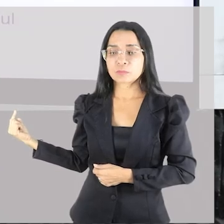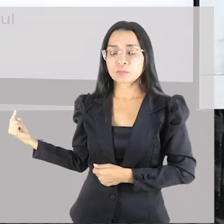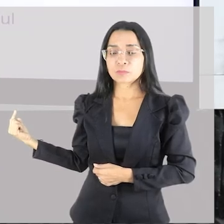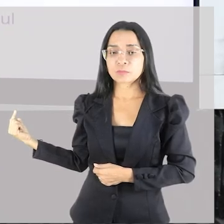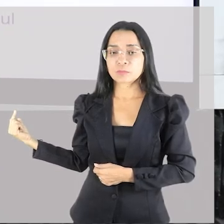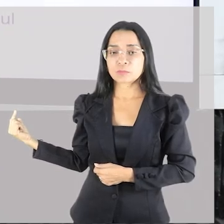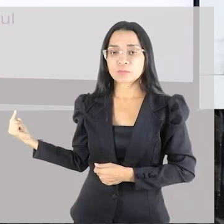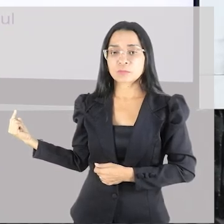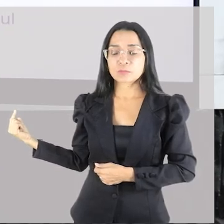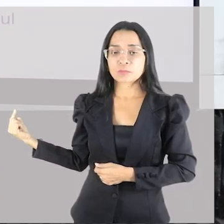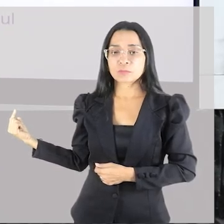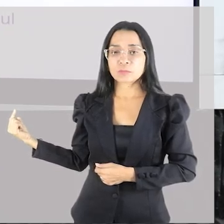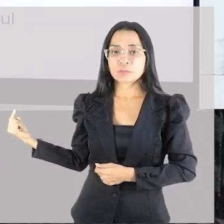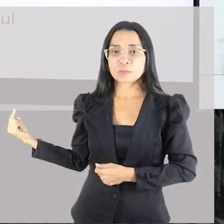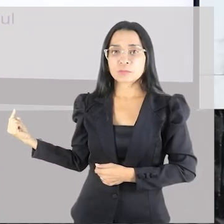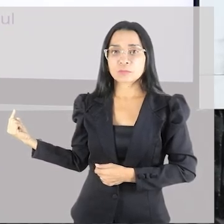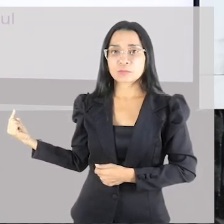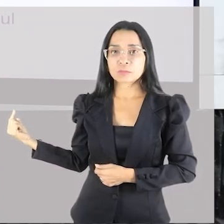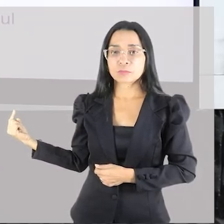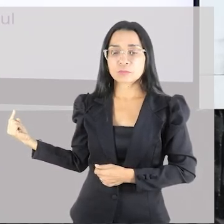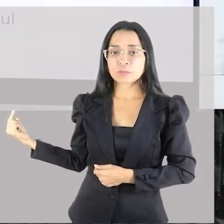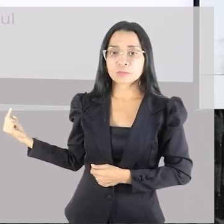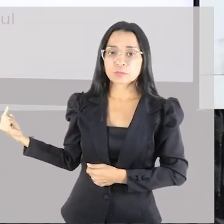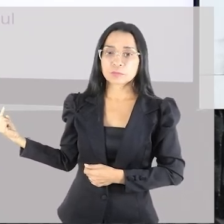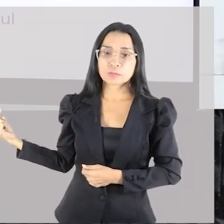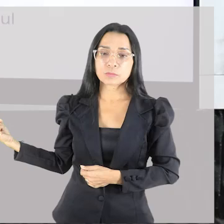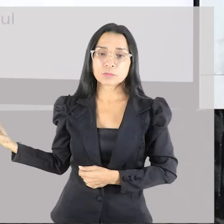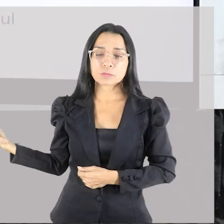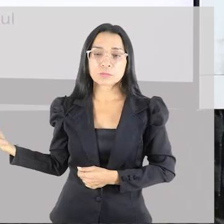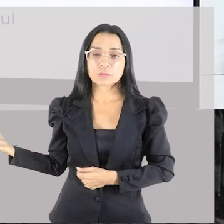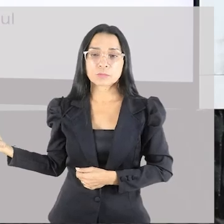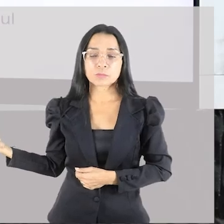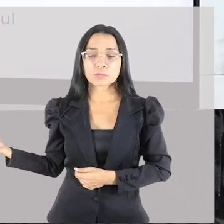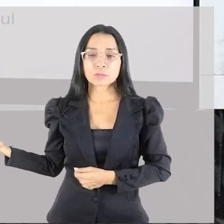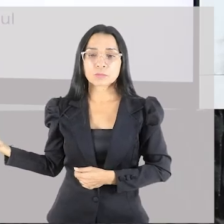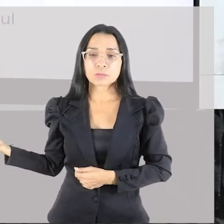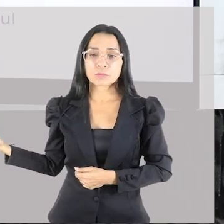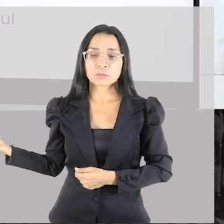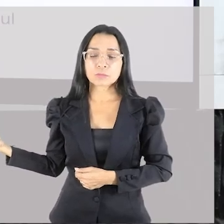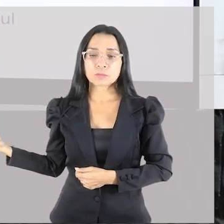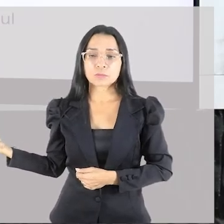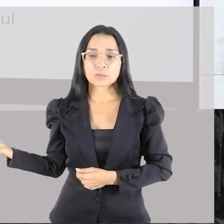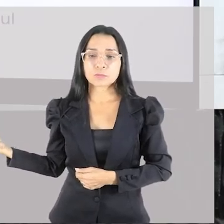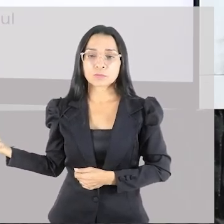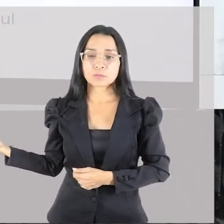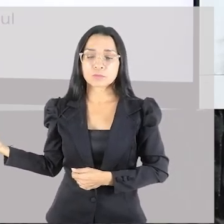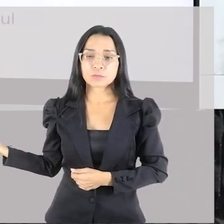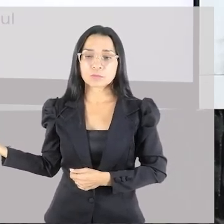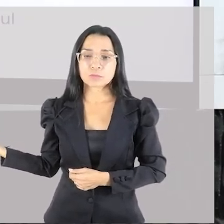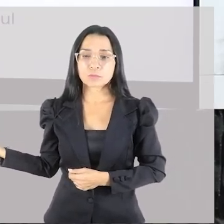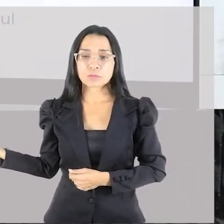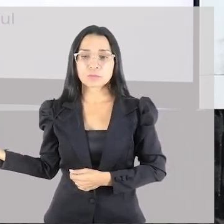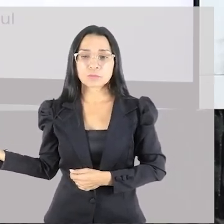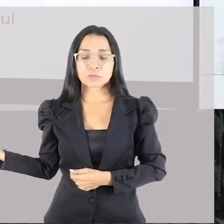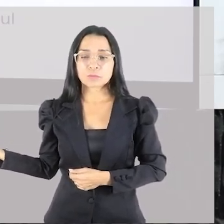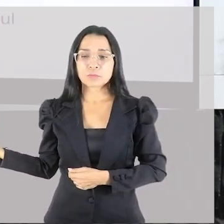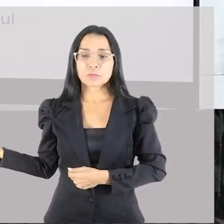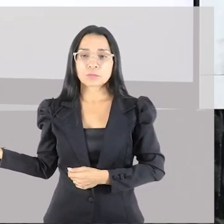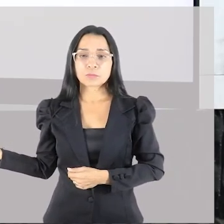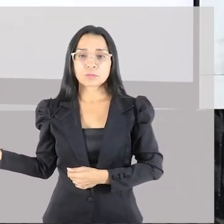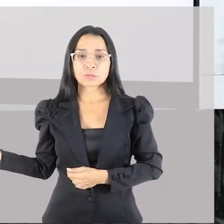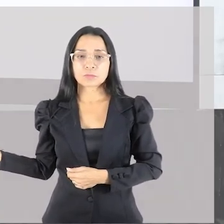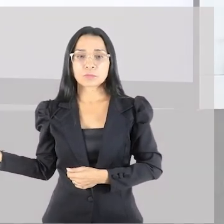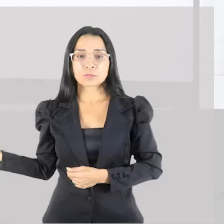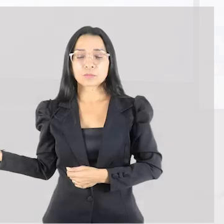política, ou o nascimento da república, e eram os pequenos proprietários e profissionais liberais, concentrados nas províncias Nordeste